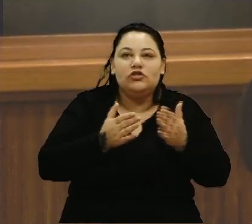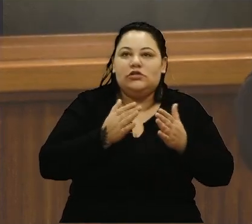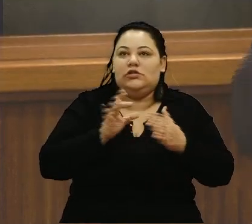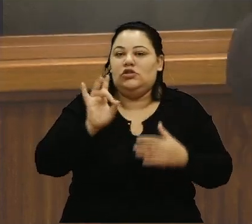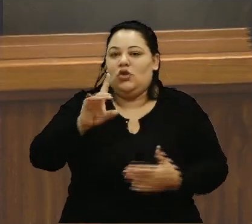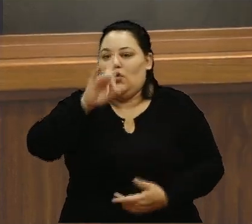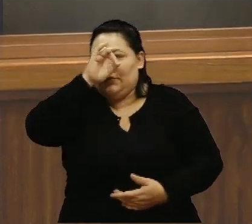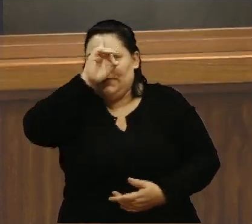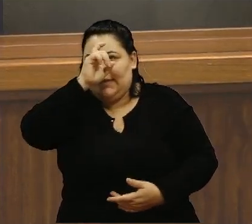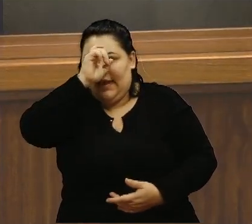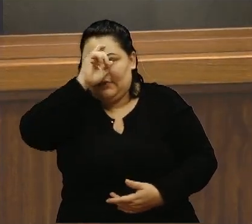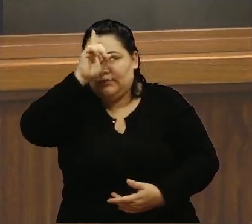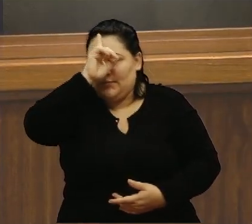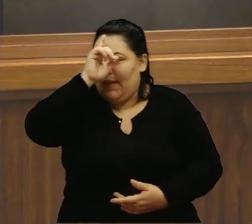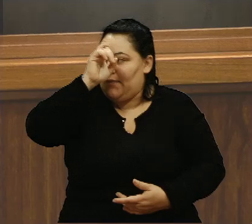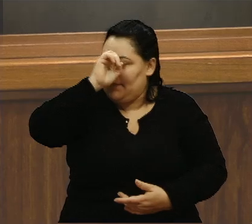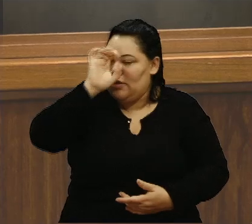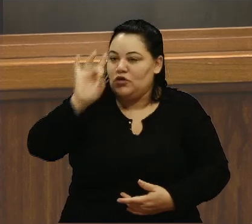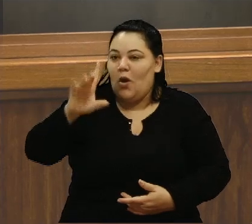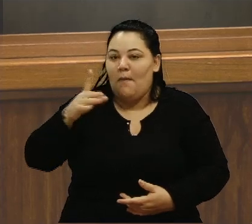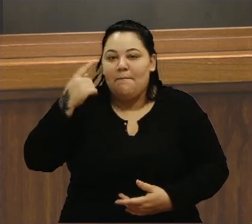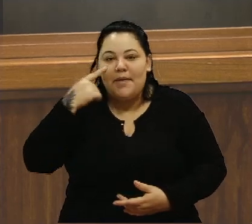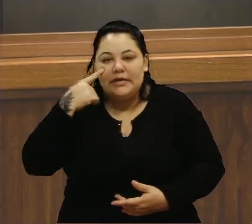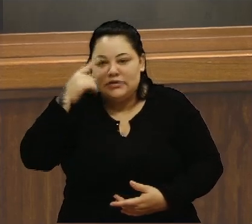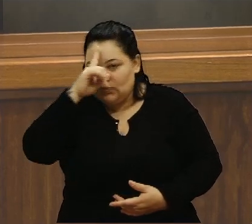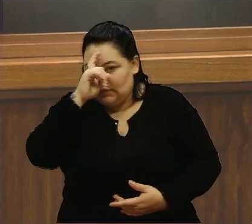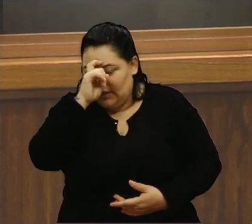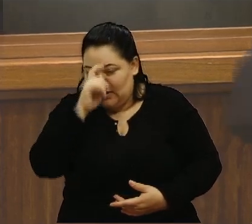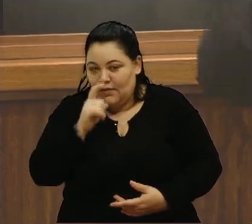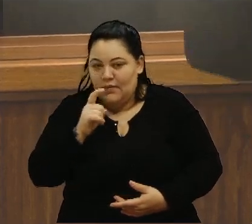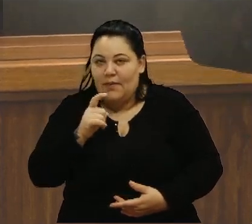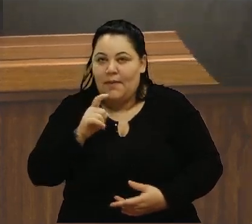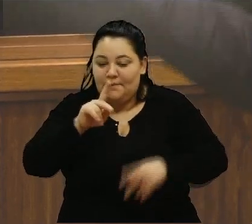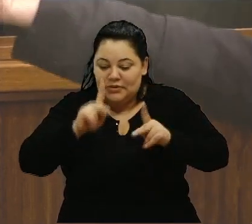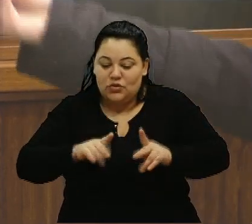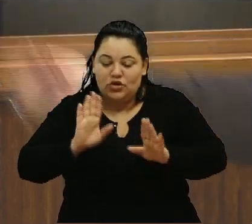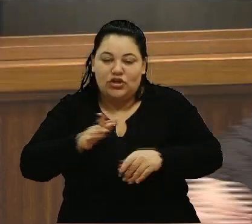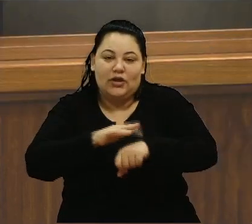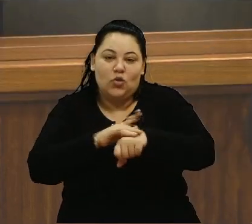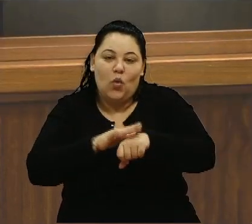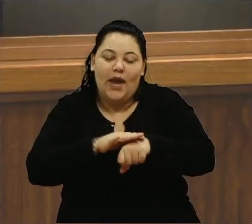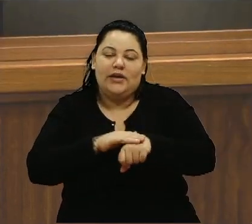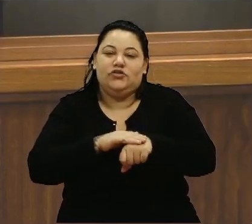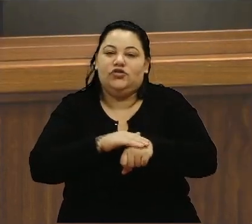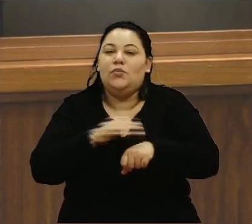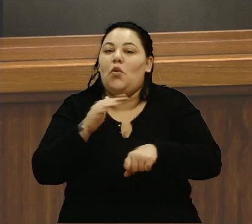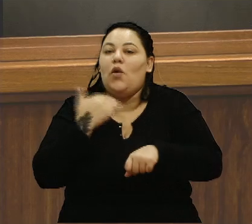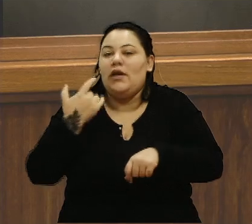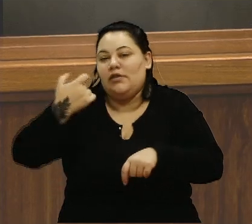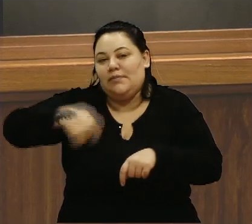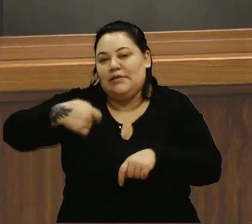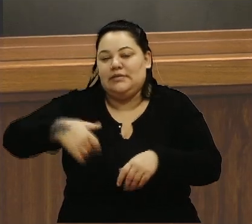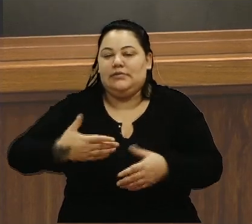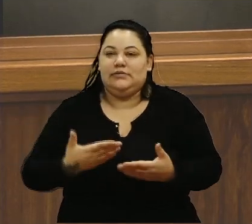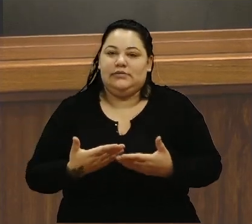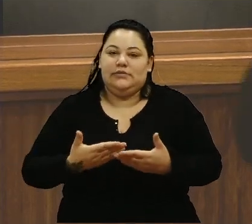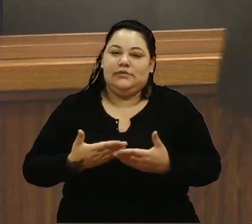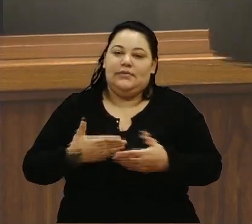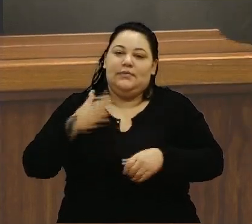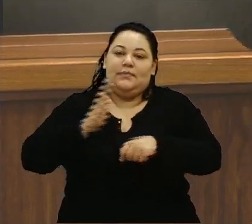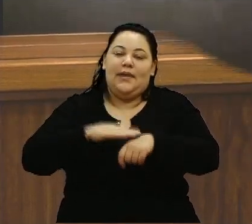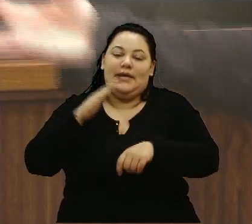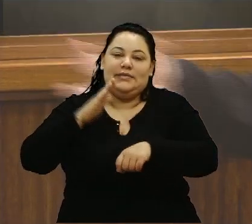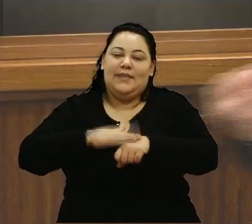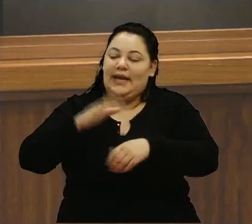hospitalocêntrico, que só pensa lá no fim, quando a pessoa já está mal e que precisa ir para o hospital, e daí precisa dar mais verba para o